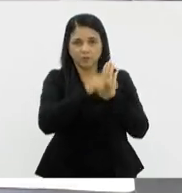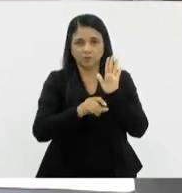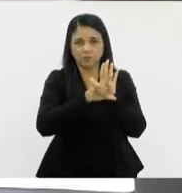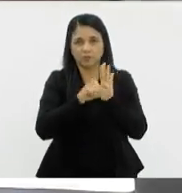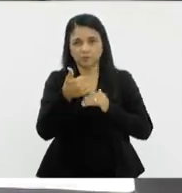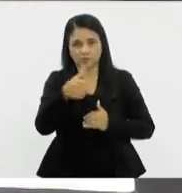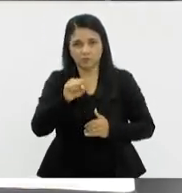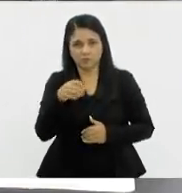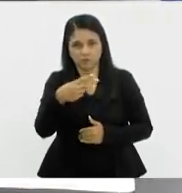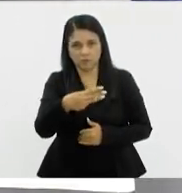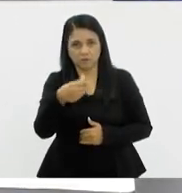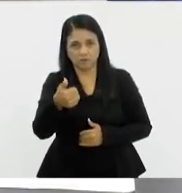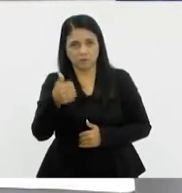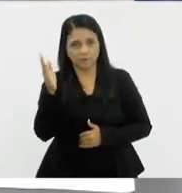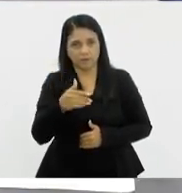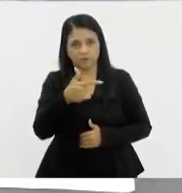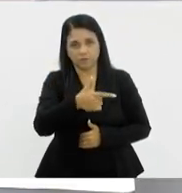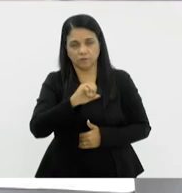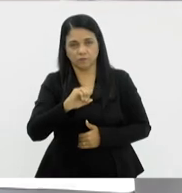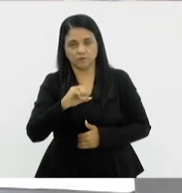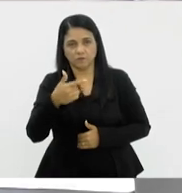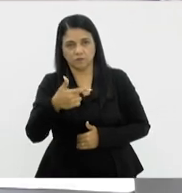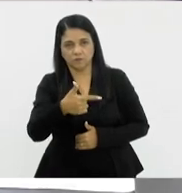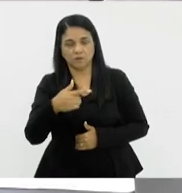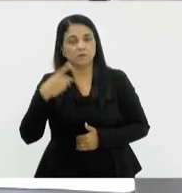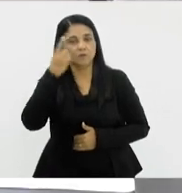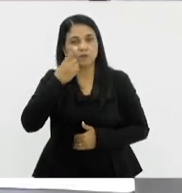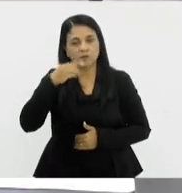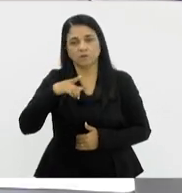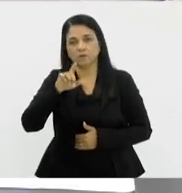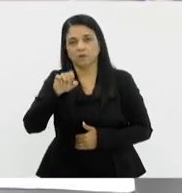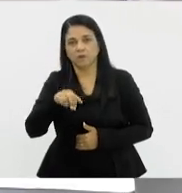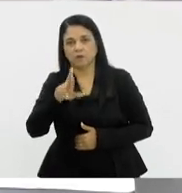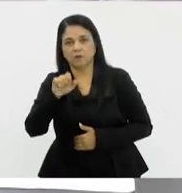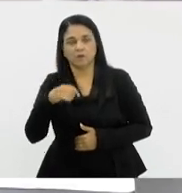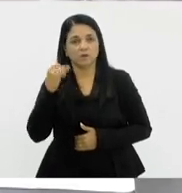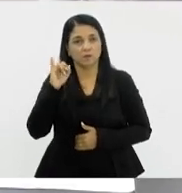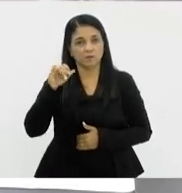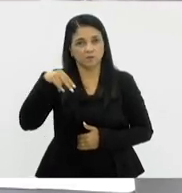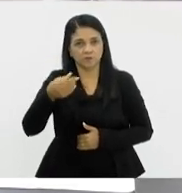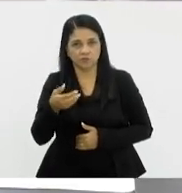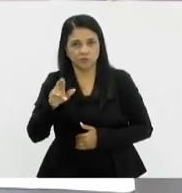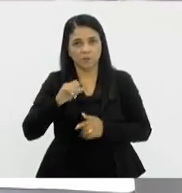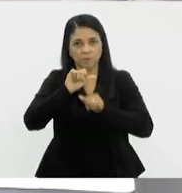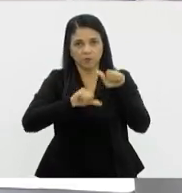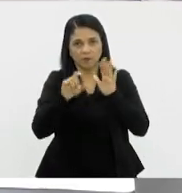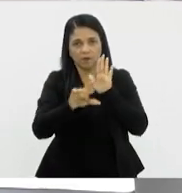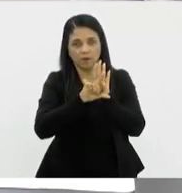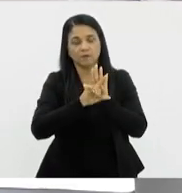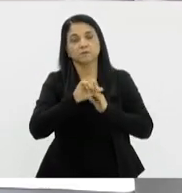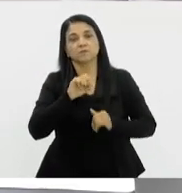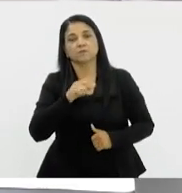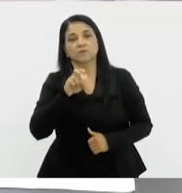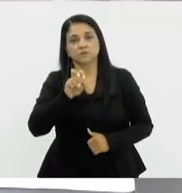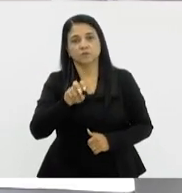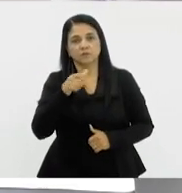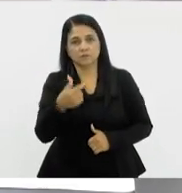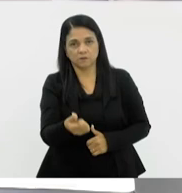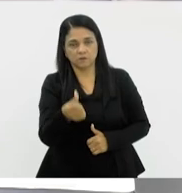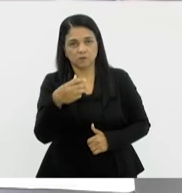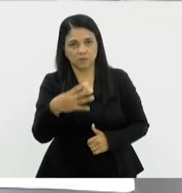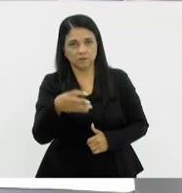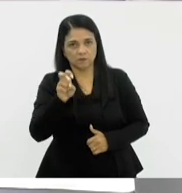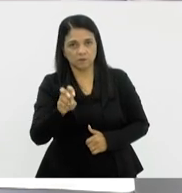lei 1831 de 23, de autoria do deputado Guilherme Delaroli e Índia Armelau, que altera a lei 5.645, de 6 de janeiro de